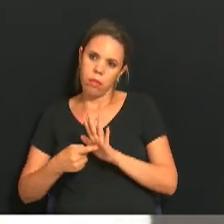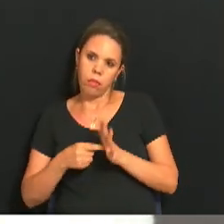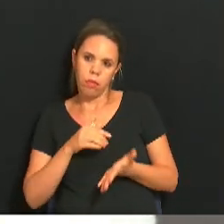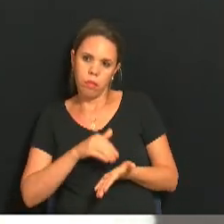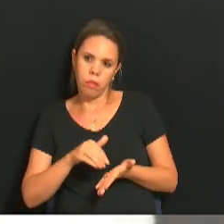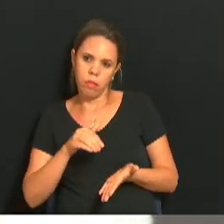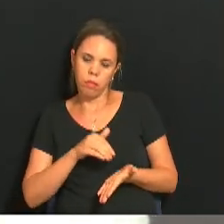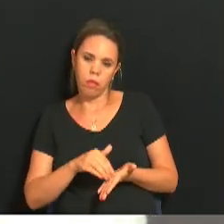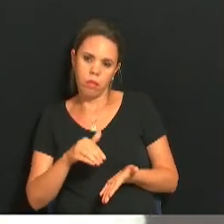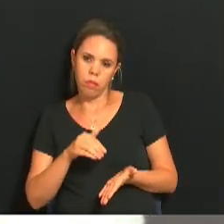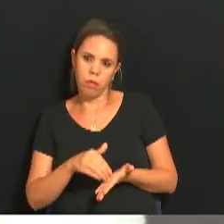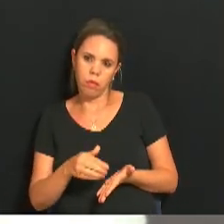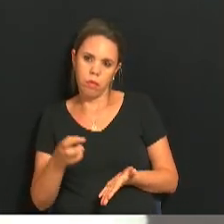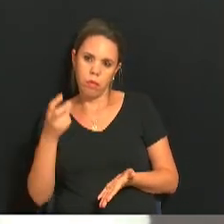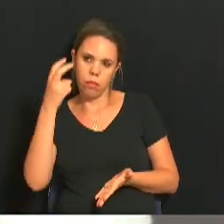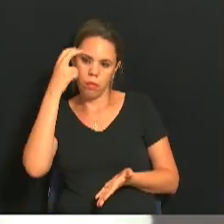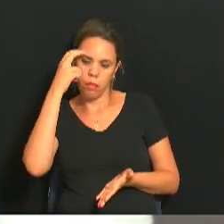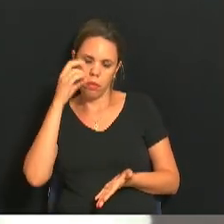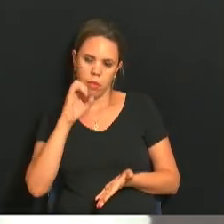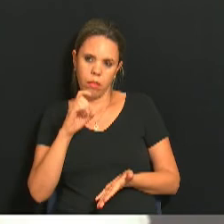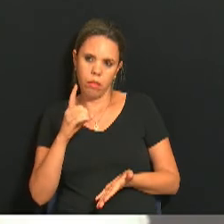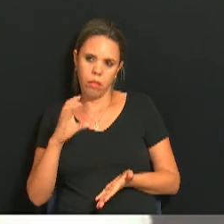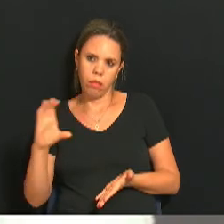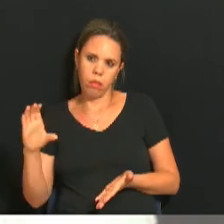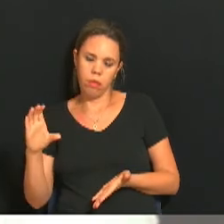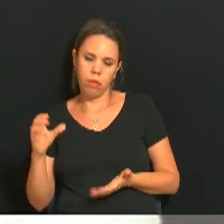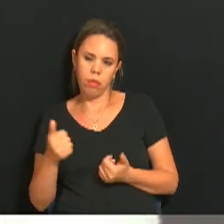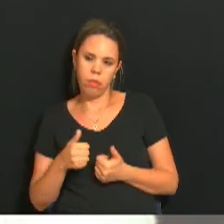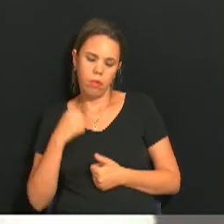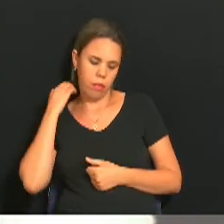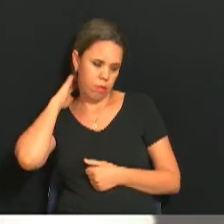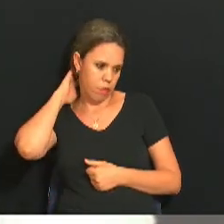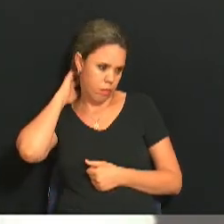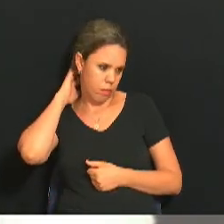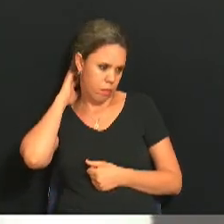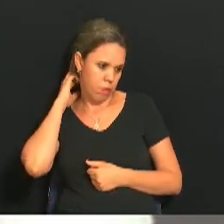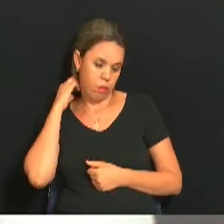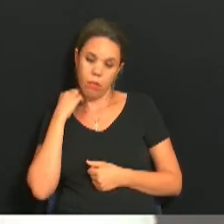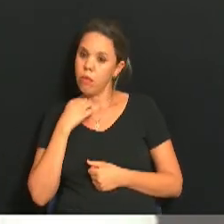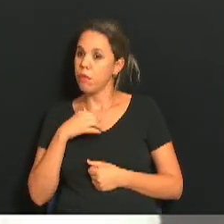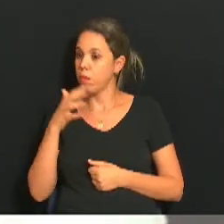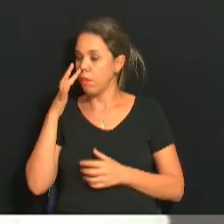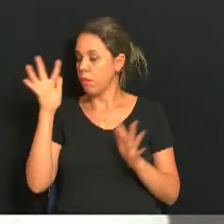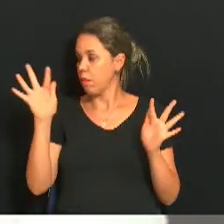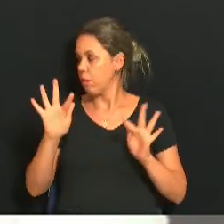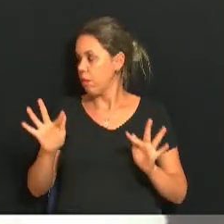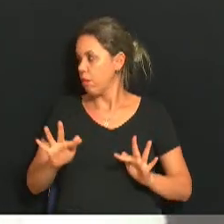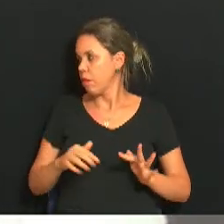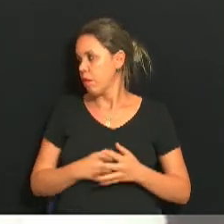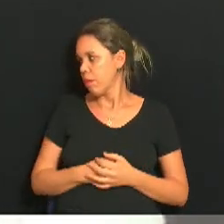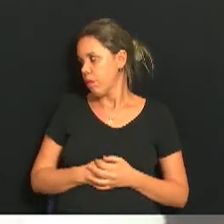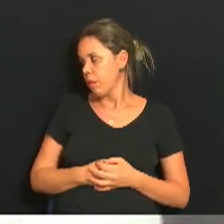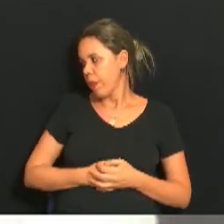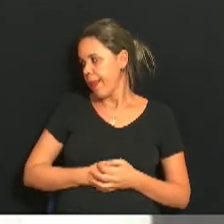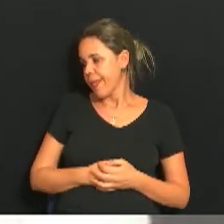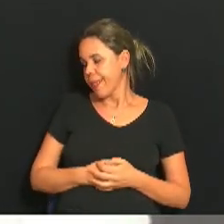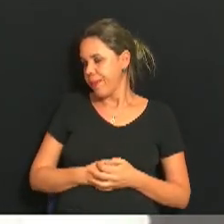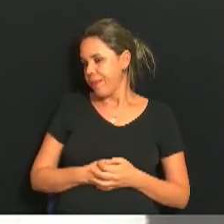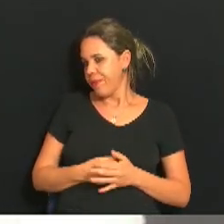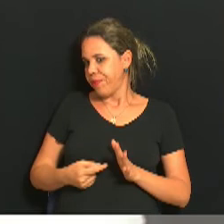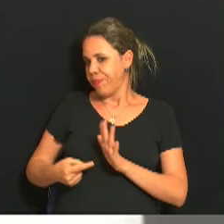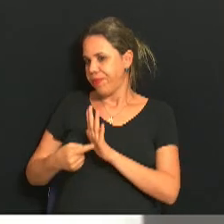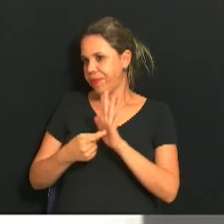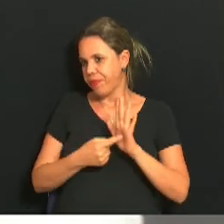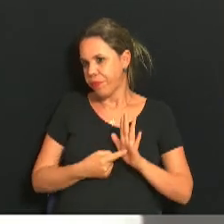equipe da Alexandra como dar inde que a Mariana fiquei assim muito feliz né Essa apresentação